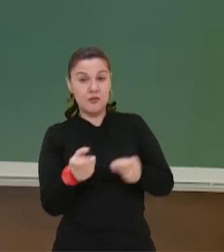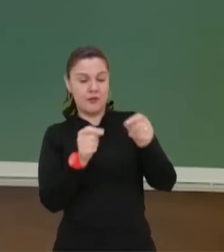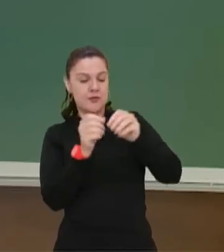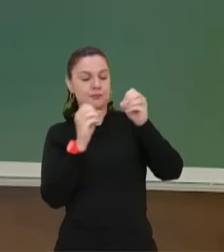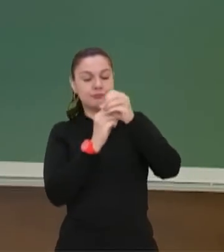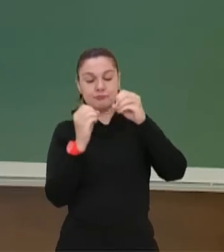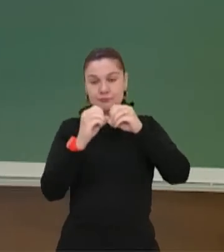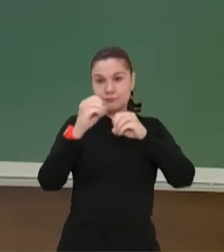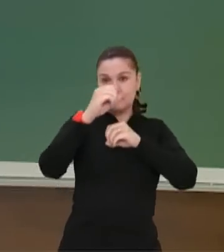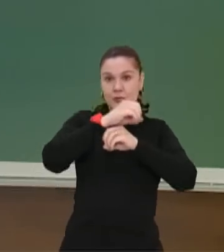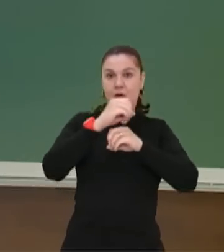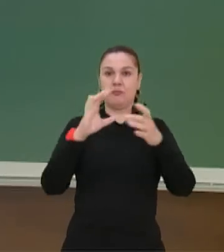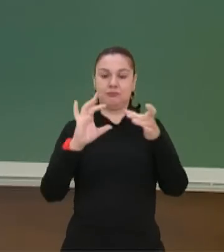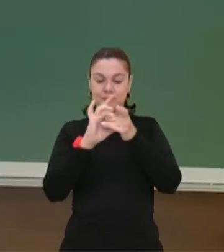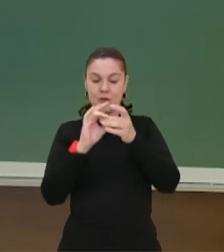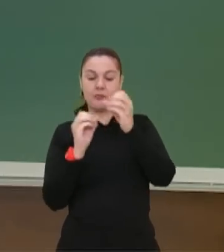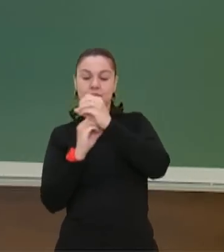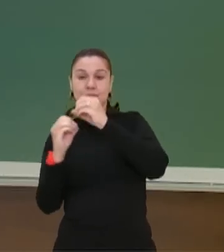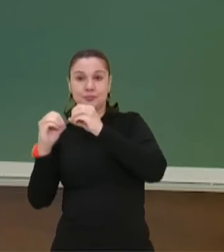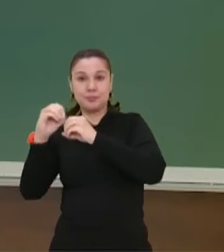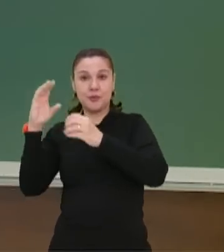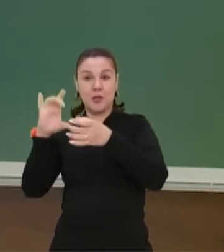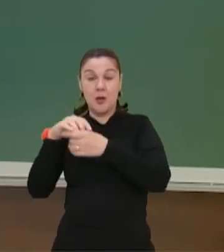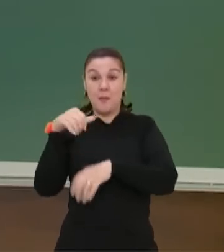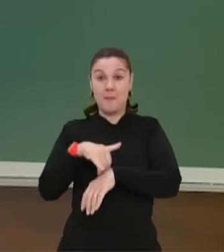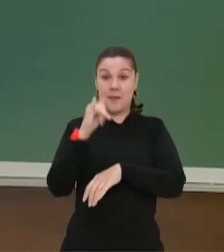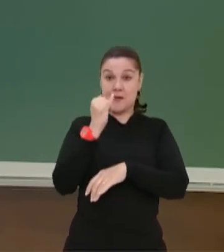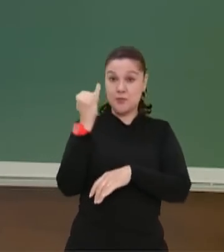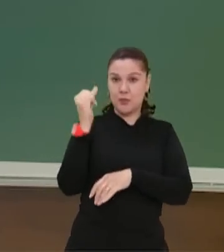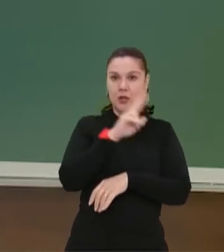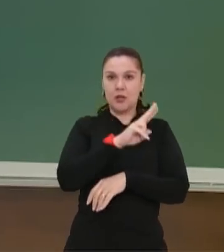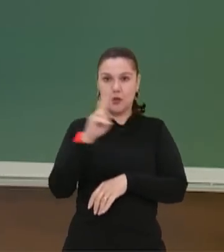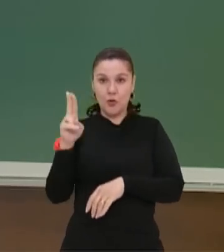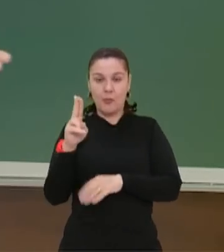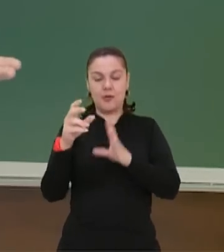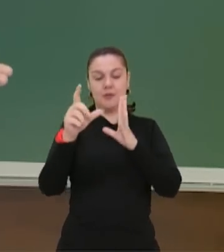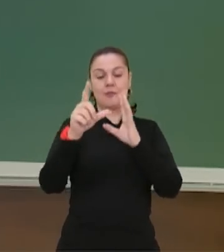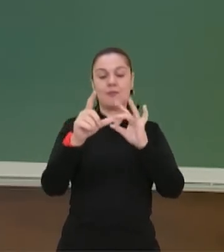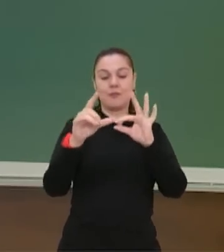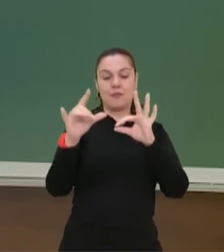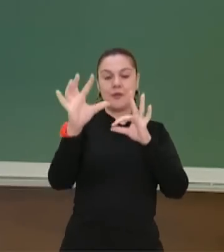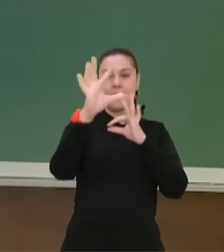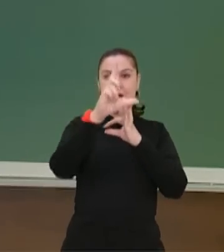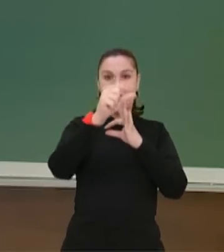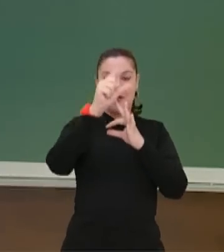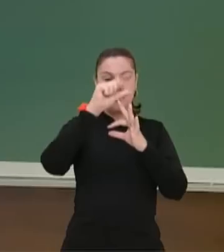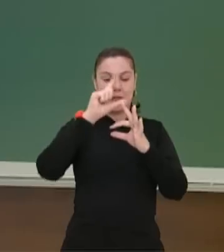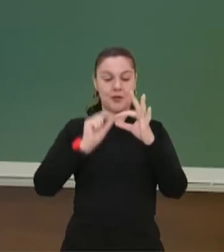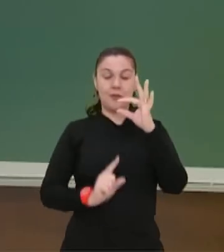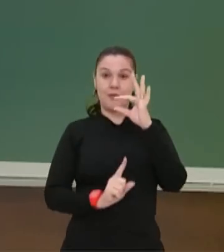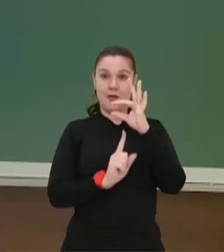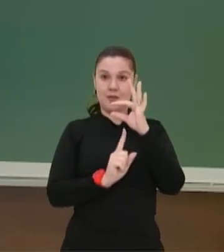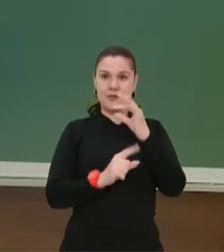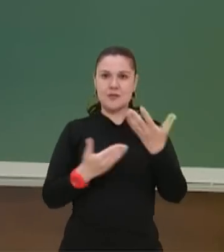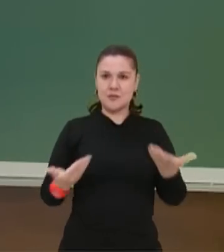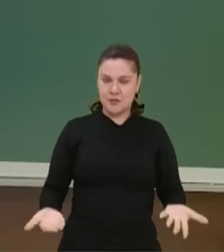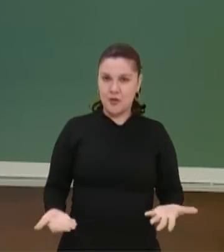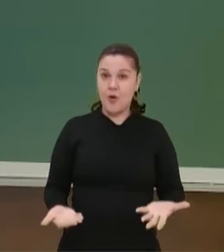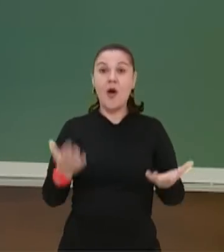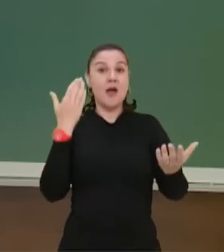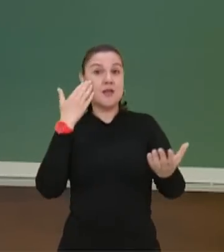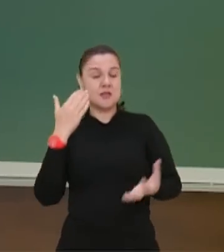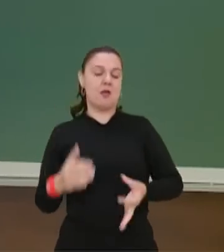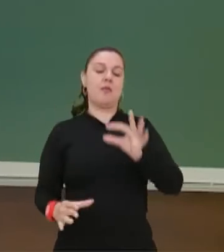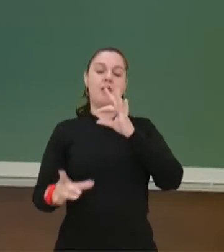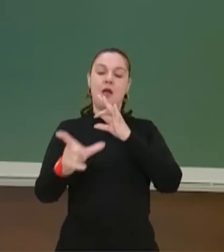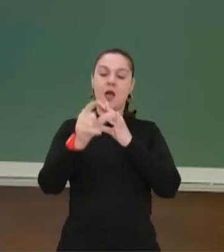moléculas. As mais importantes da época foram os aminoácidos. E hoje nós sabemos que os aminoácidos unidos, eles vão